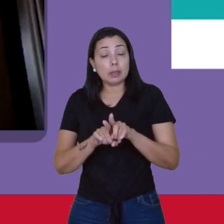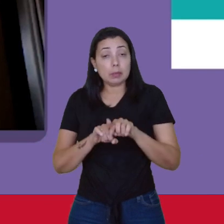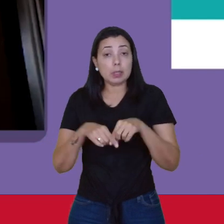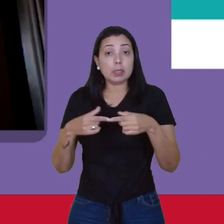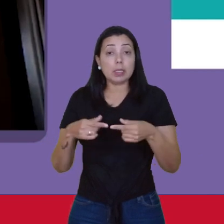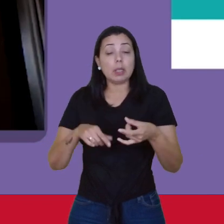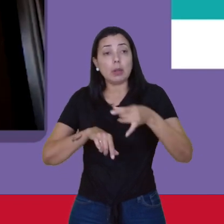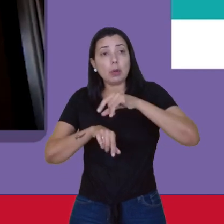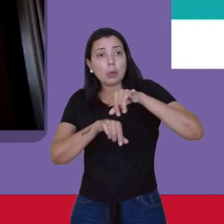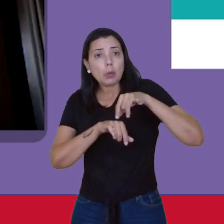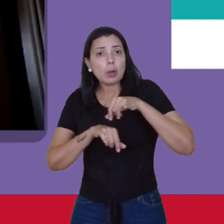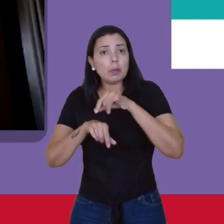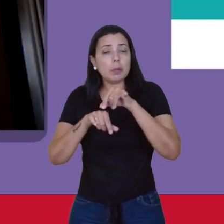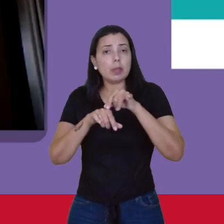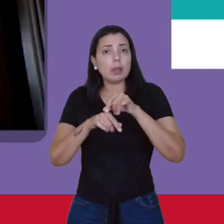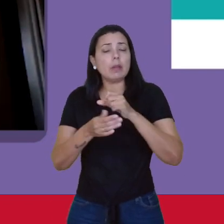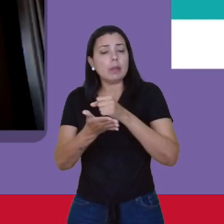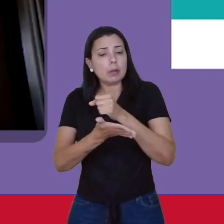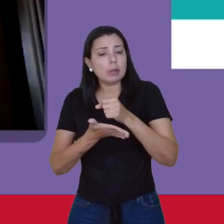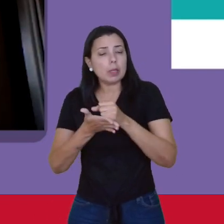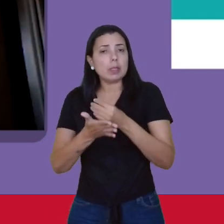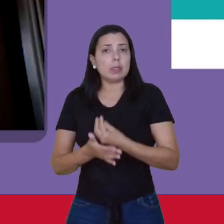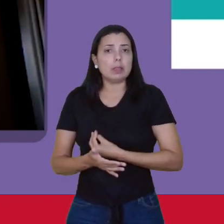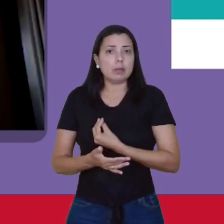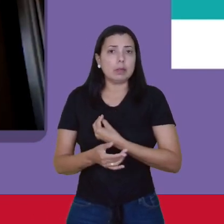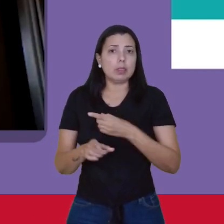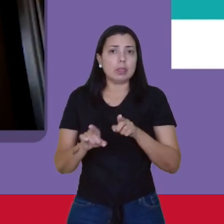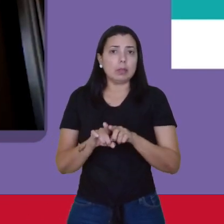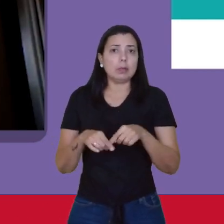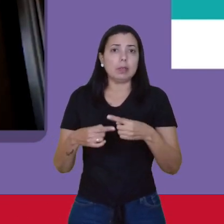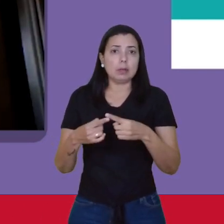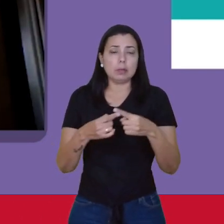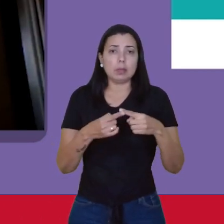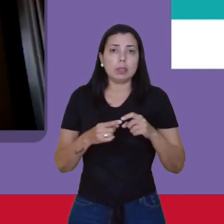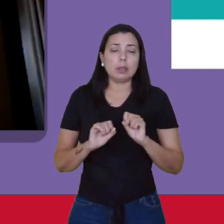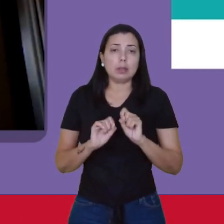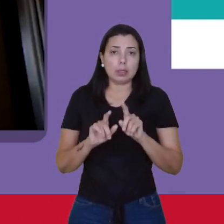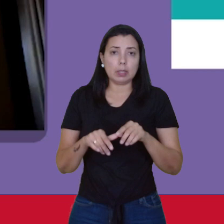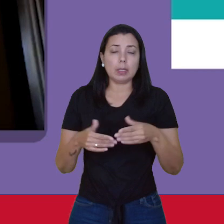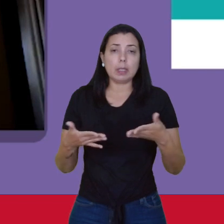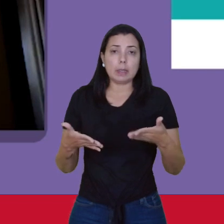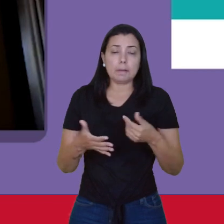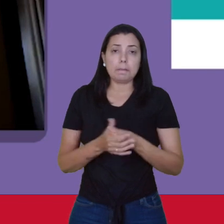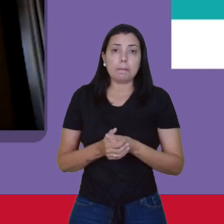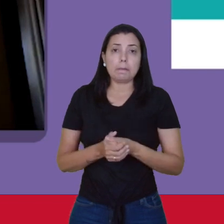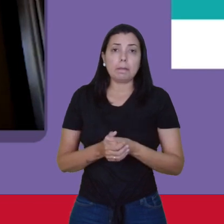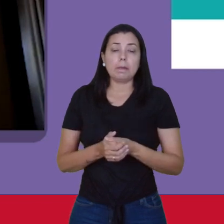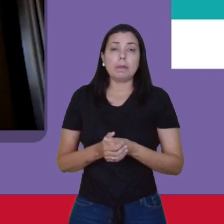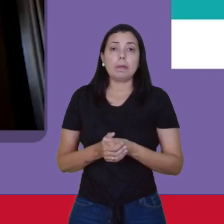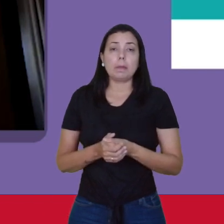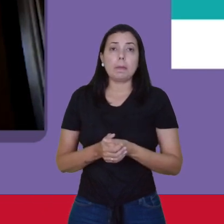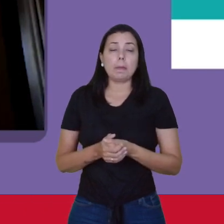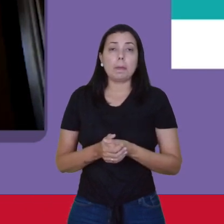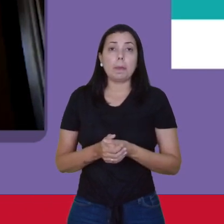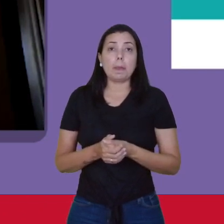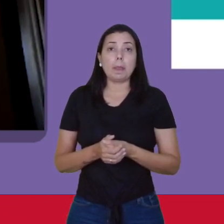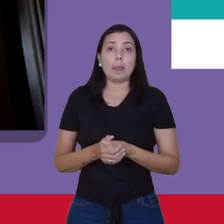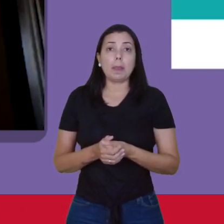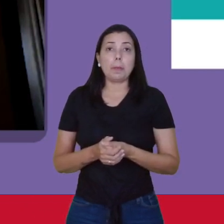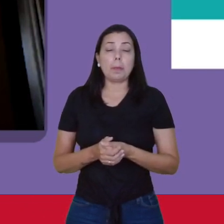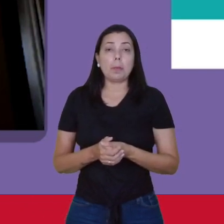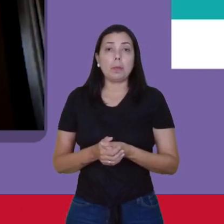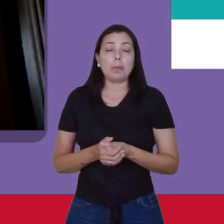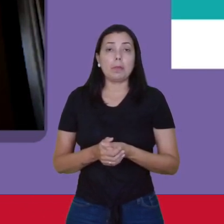entre o capital e as bases da vida mesmo, onde muitas vidas são consideradas descartáveis, né?